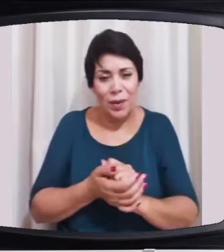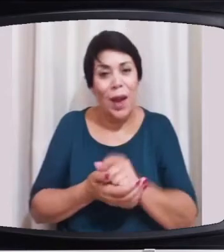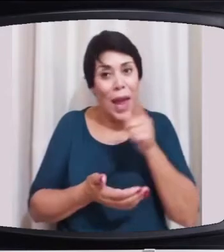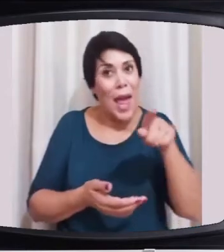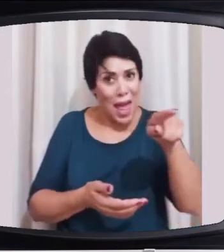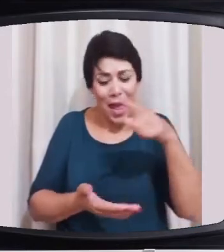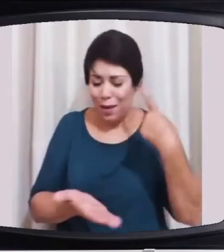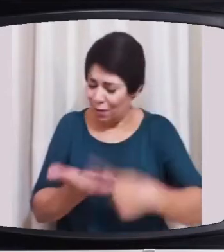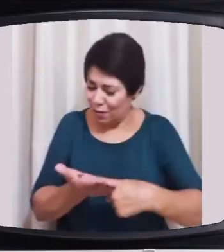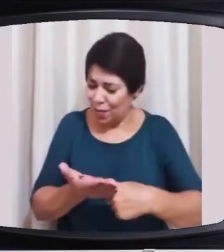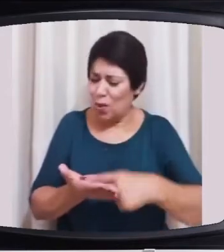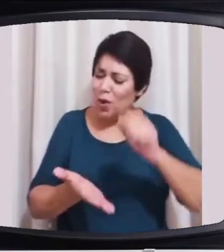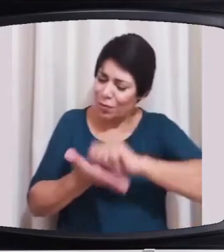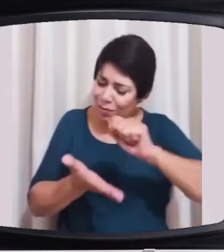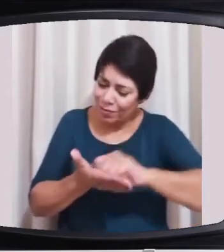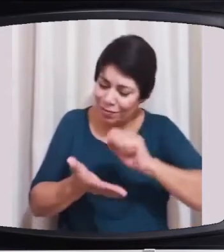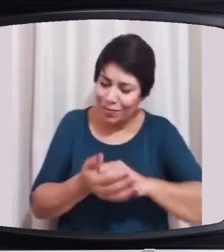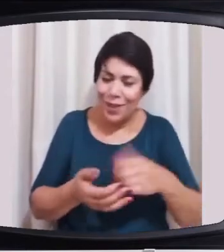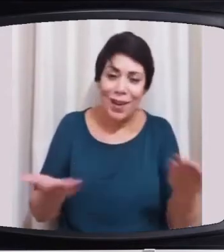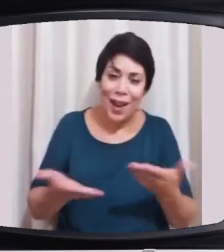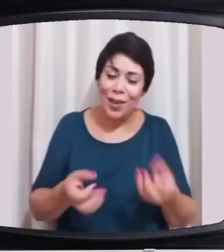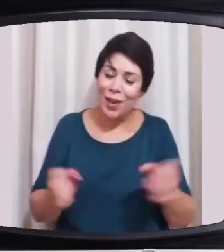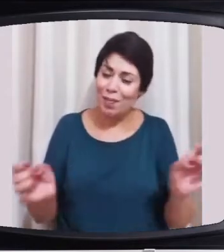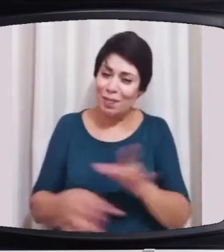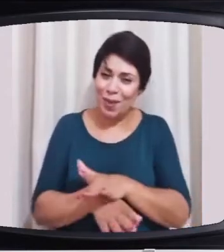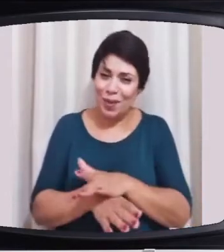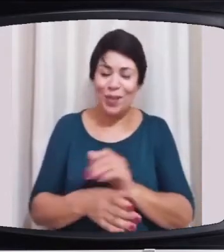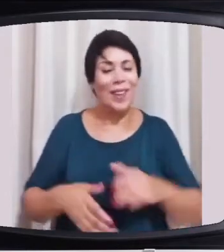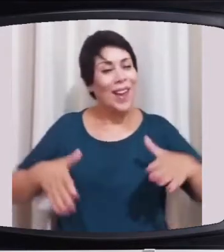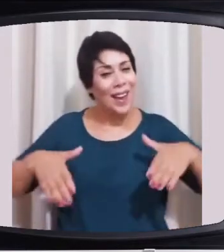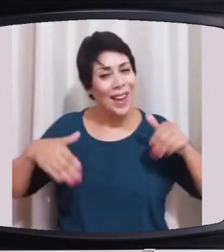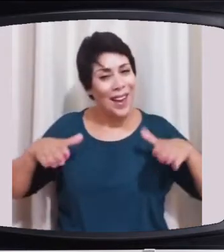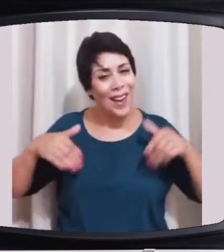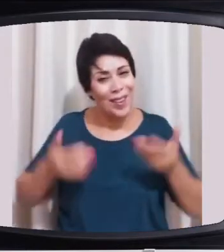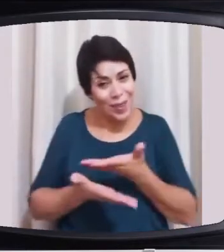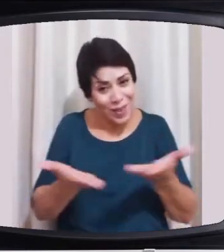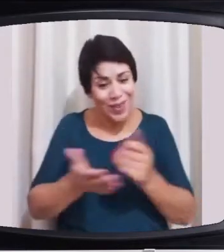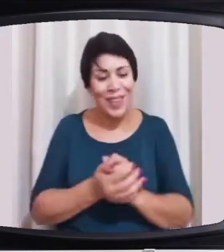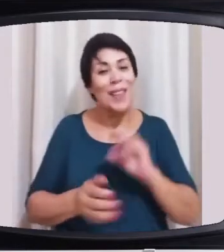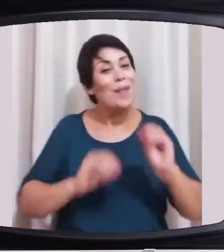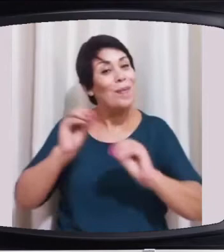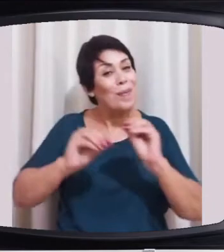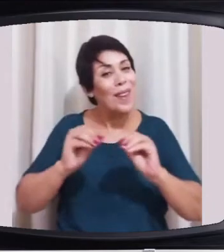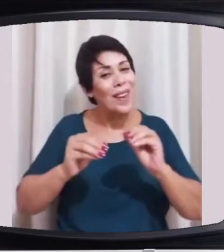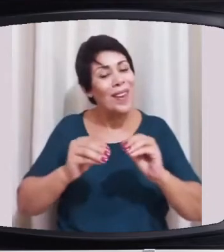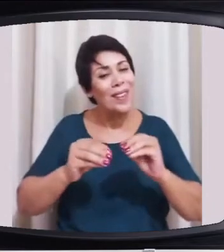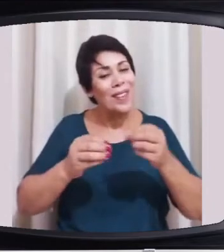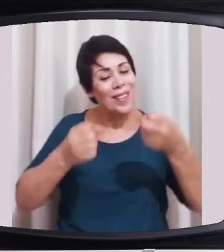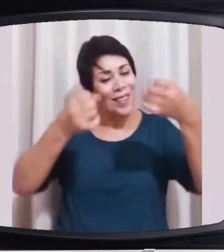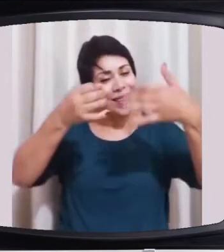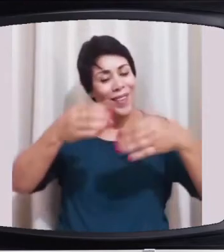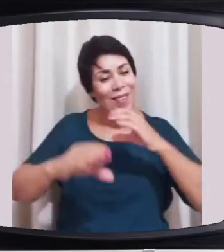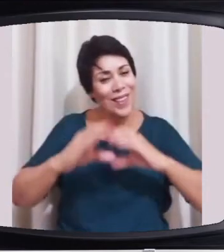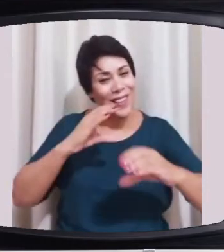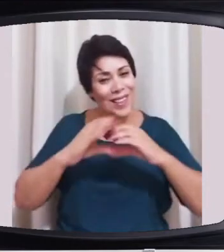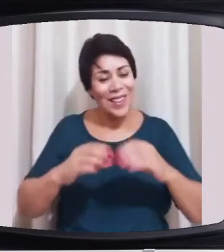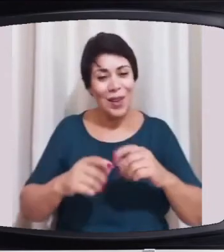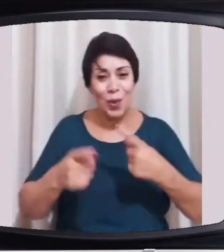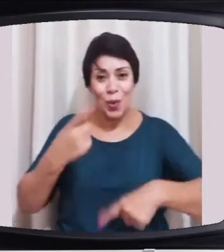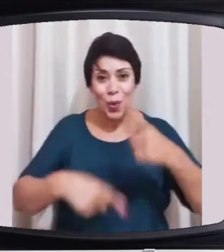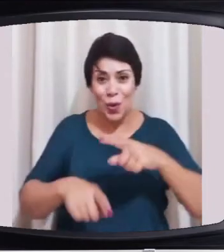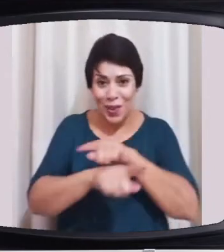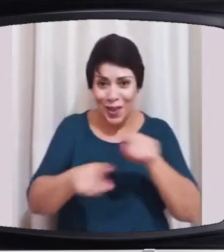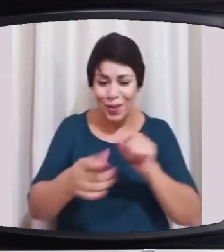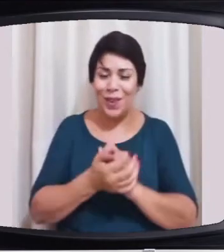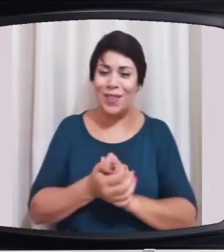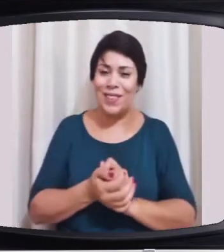canção. E aqui está, os anjos, pra vocês. Beijo grande, canal Explicação, sucesso pra vocês. Conte